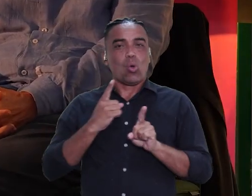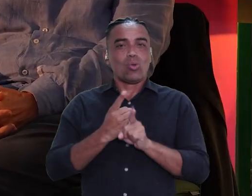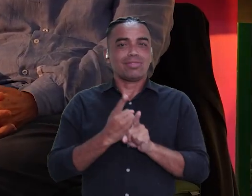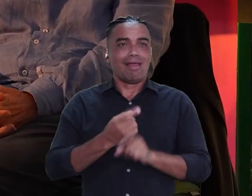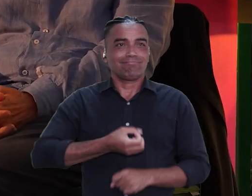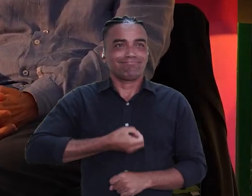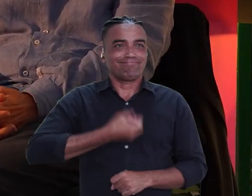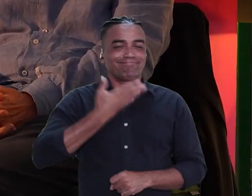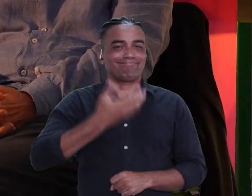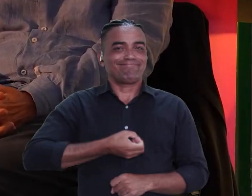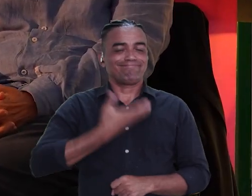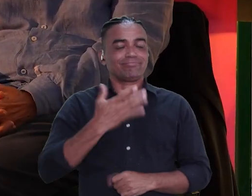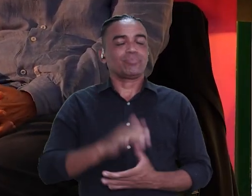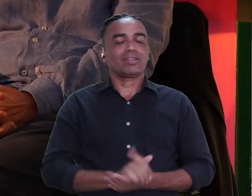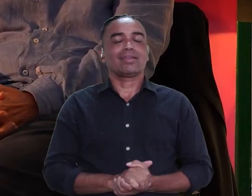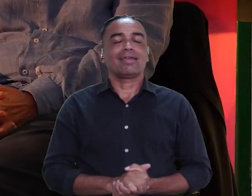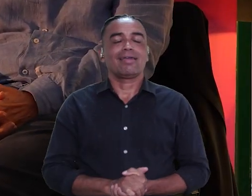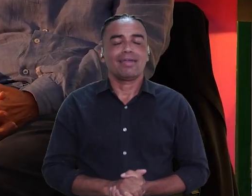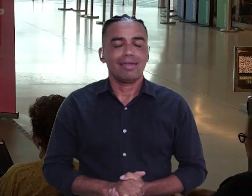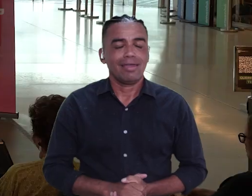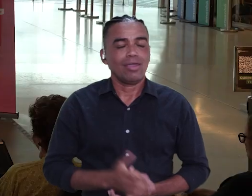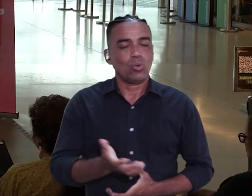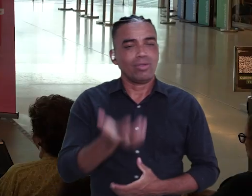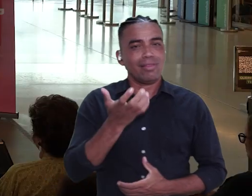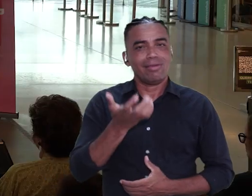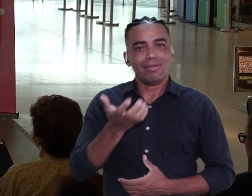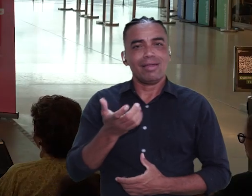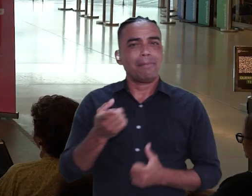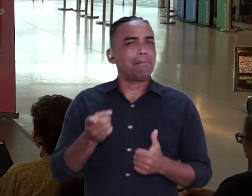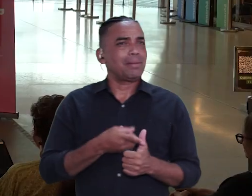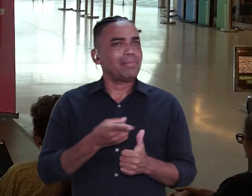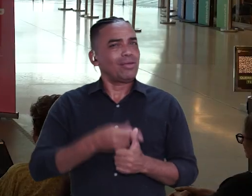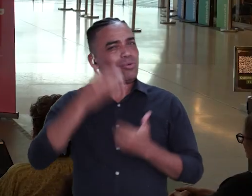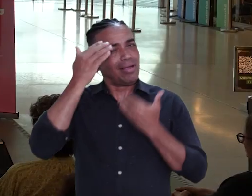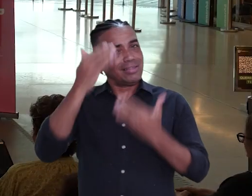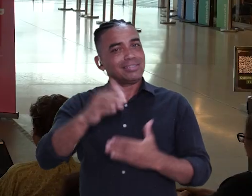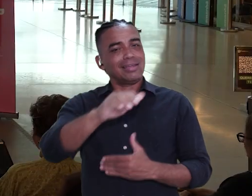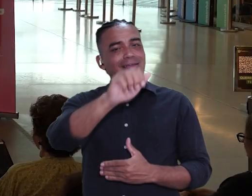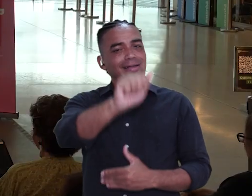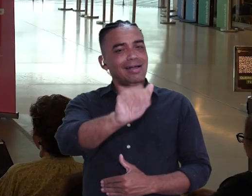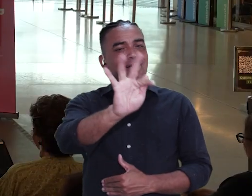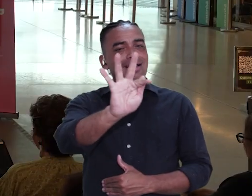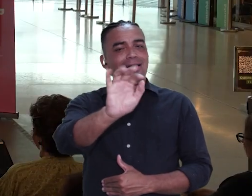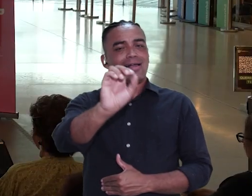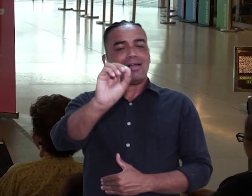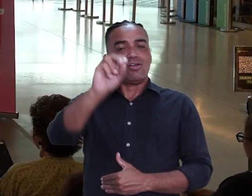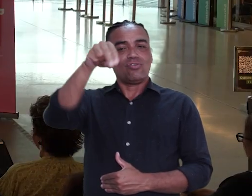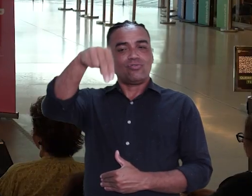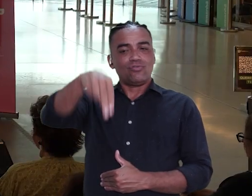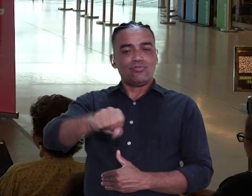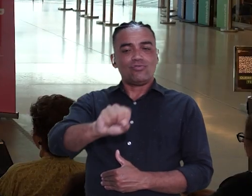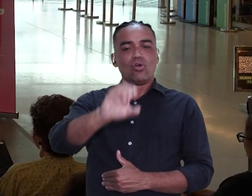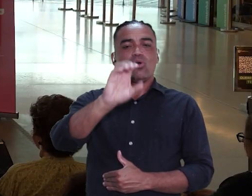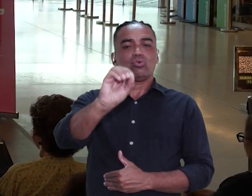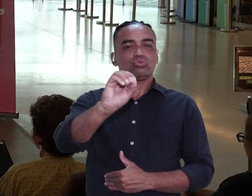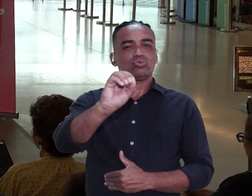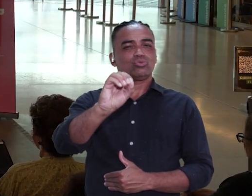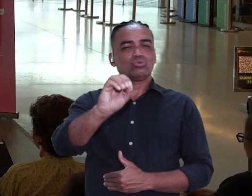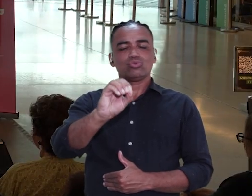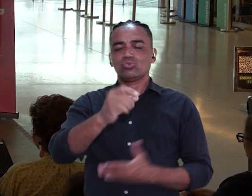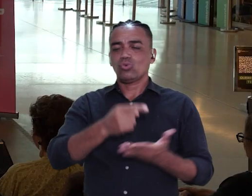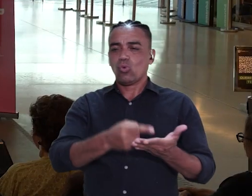encontrar poesia. Eu queria, inicialmente, agradecer ao Afonso pelo convite, uma ousadia,